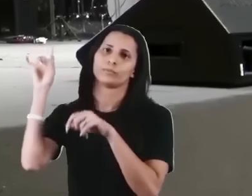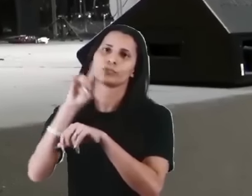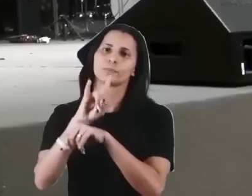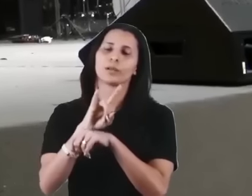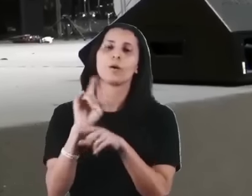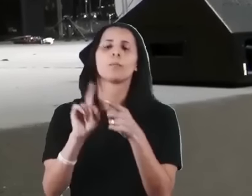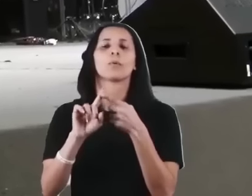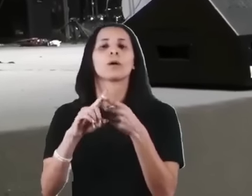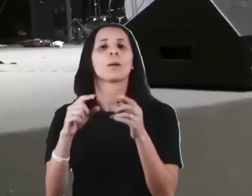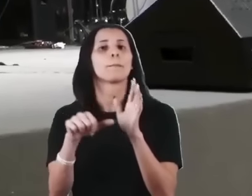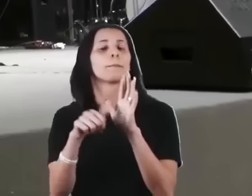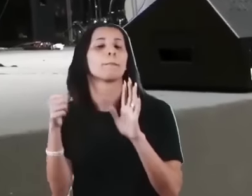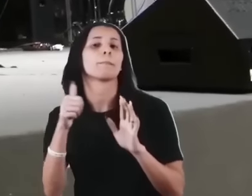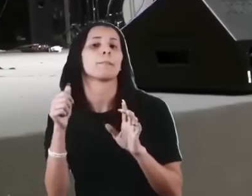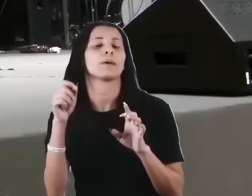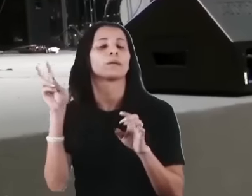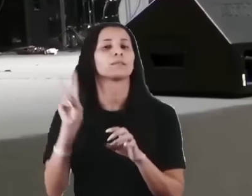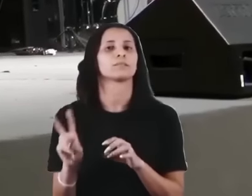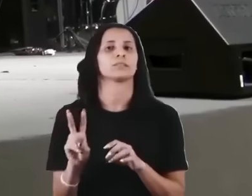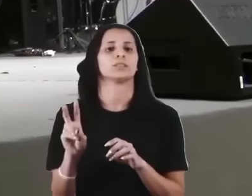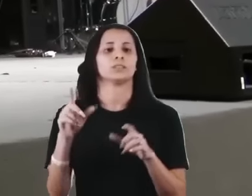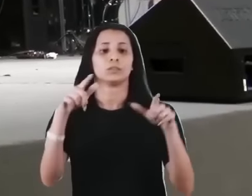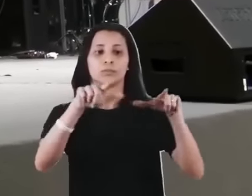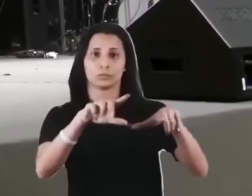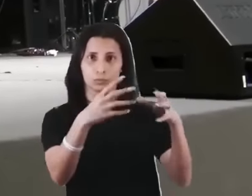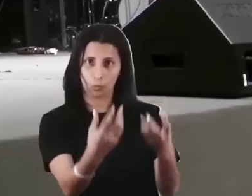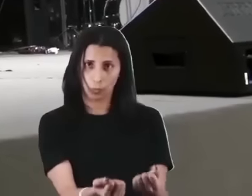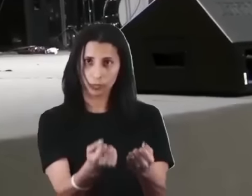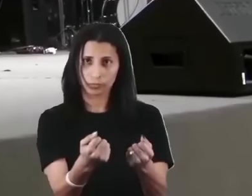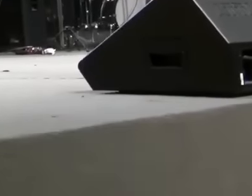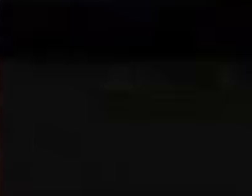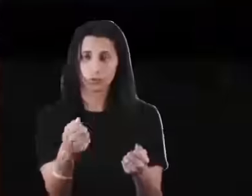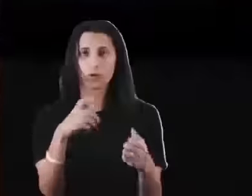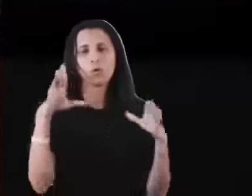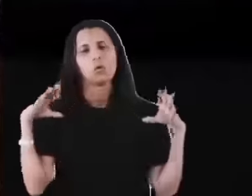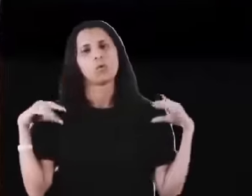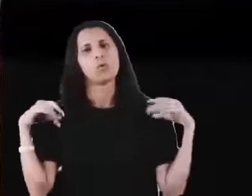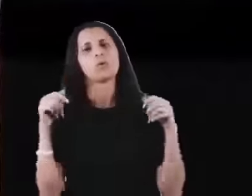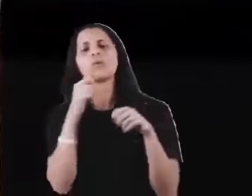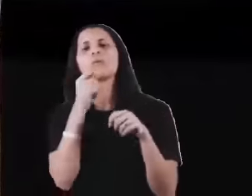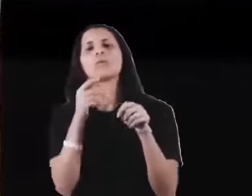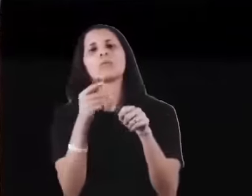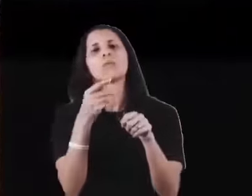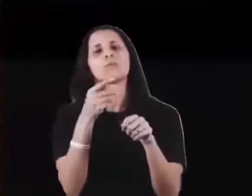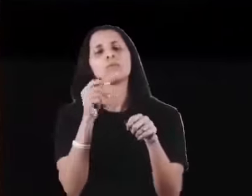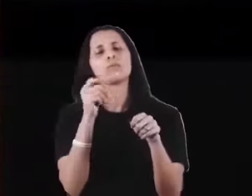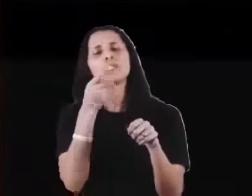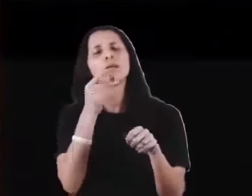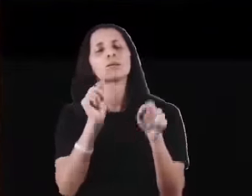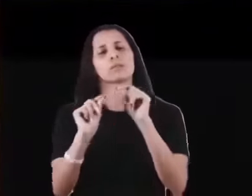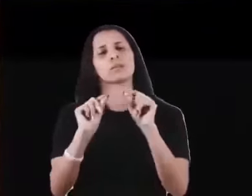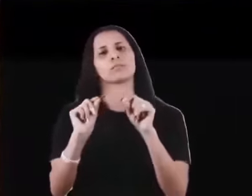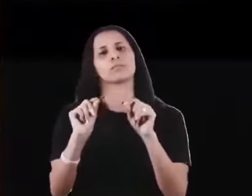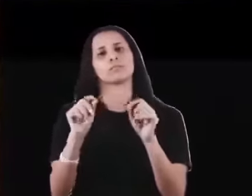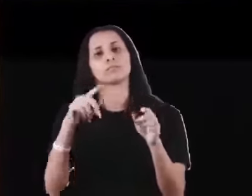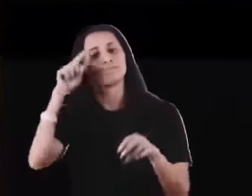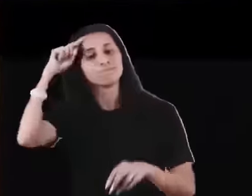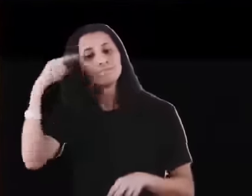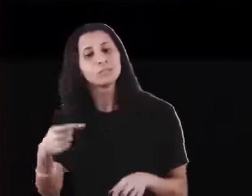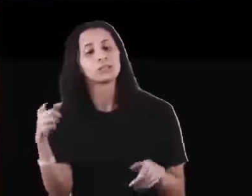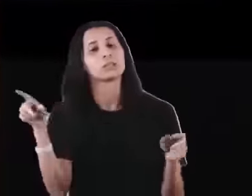Deserto o Anjo manda ela fazer o que manda ela voltar eu fico imaginando a expectativa que ela criou com Deus